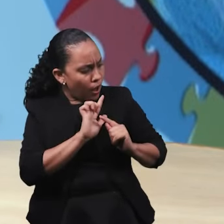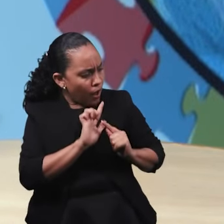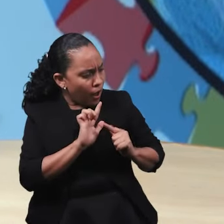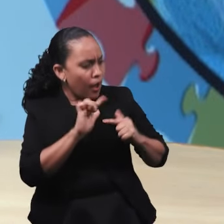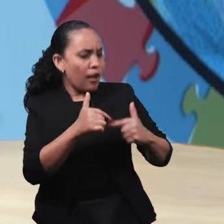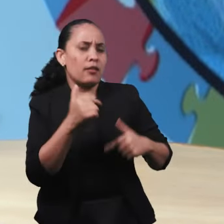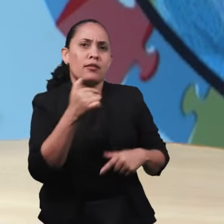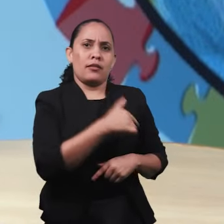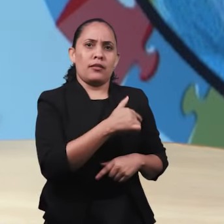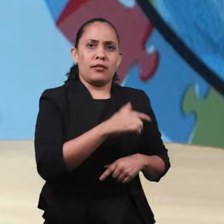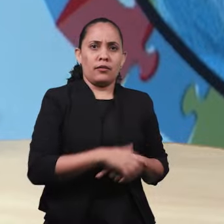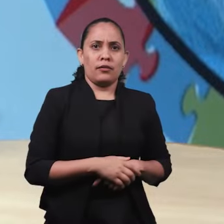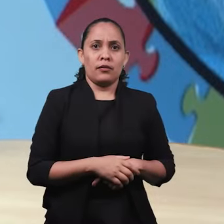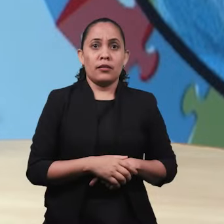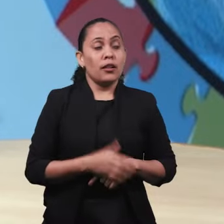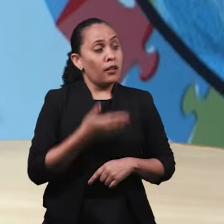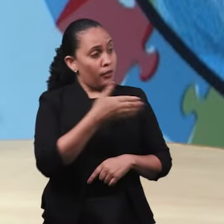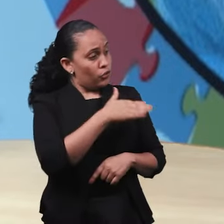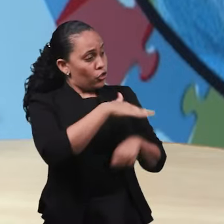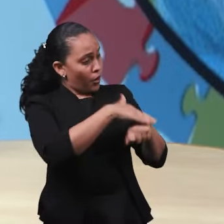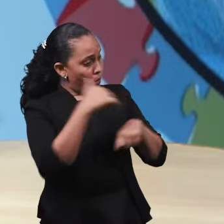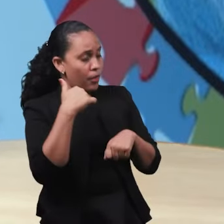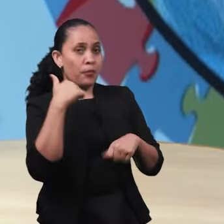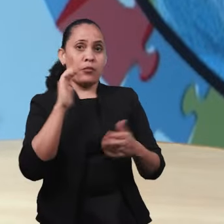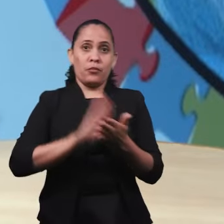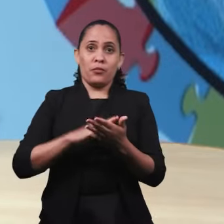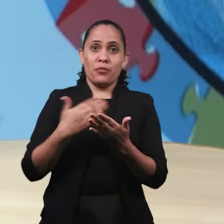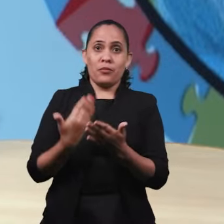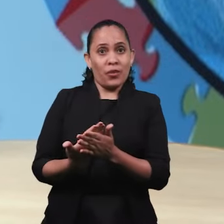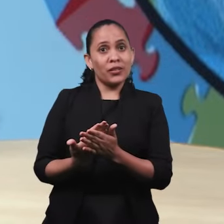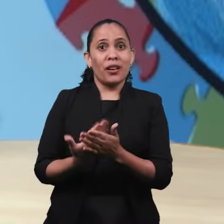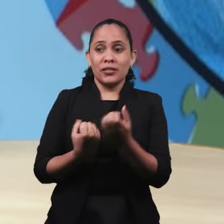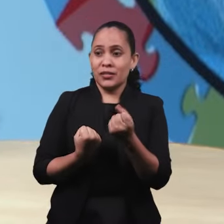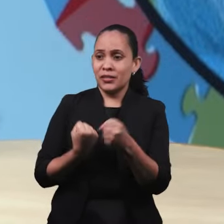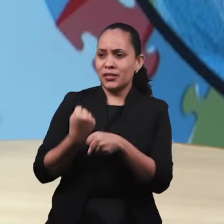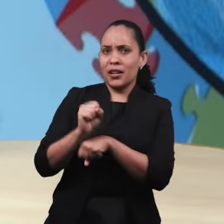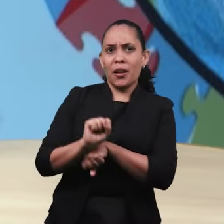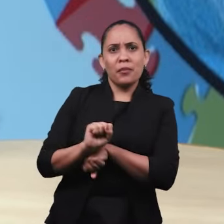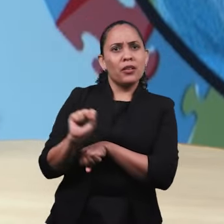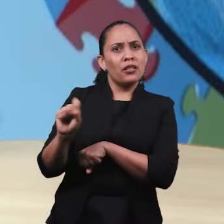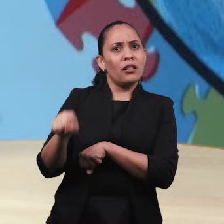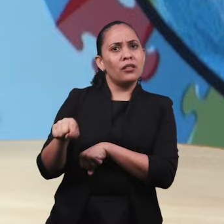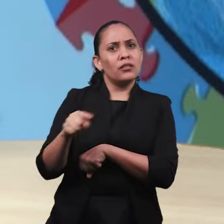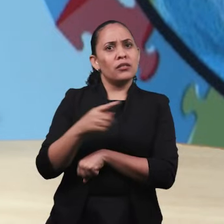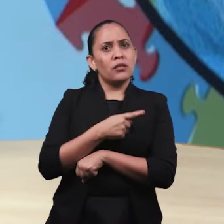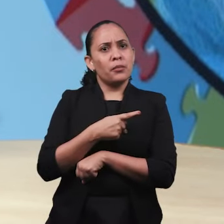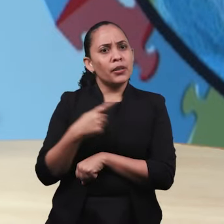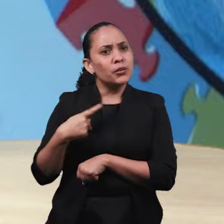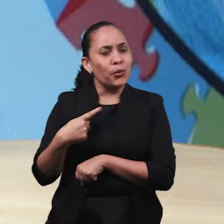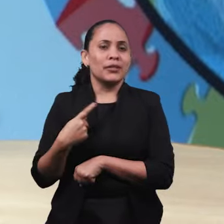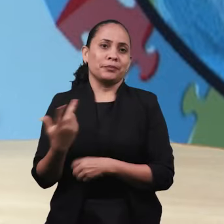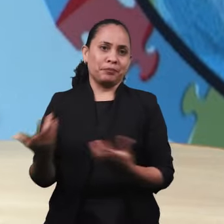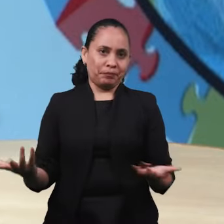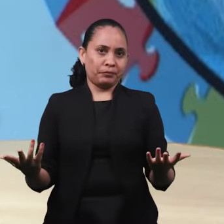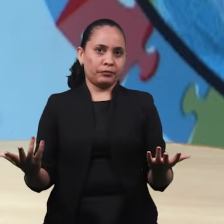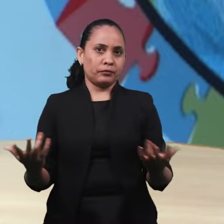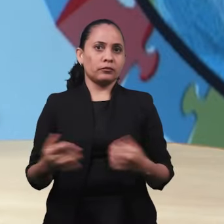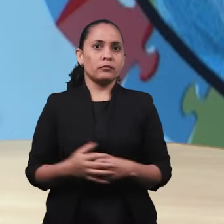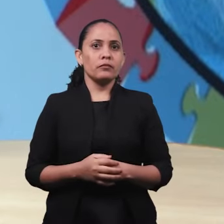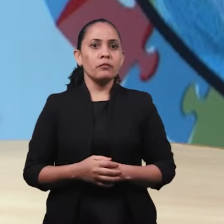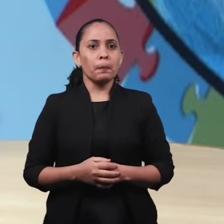causa da conscientização dela, o Espírito Santo hoje fez dela uma intérprete de seminário, de pastores, inclusive. Não é? Então,